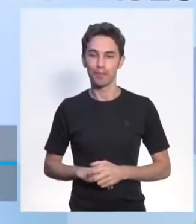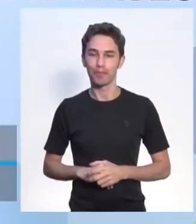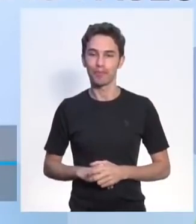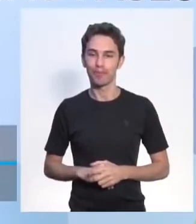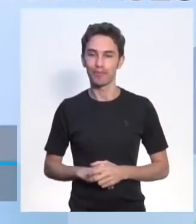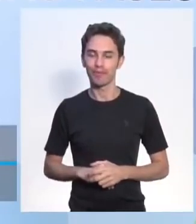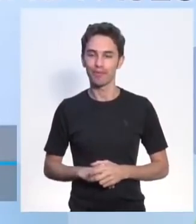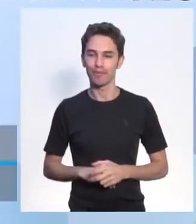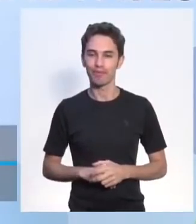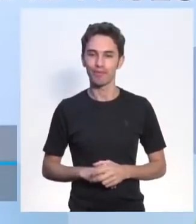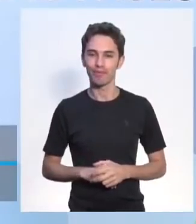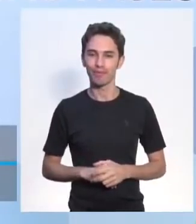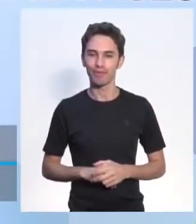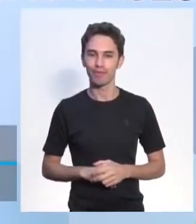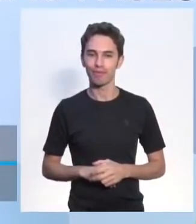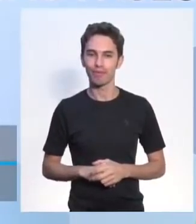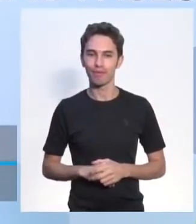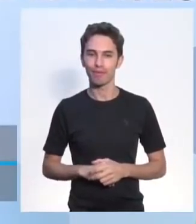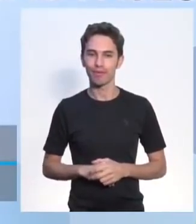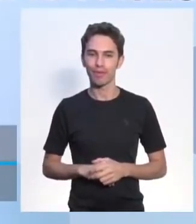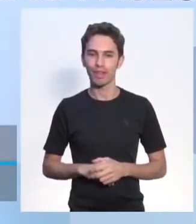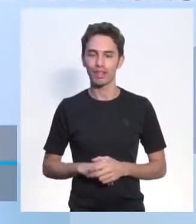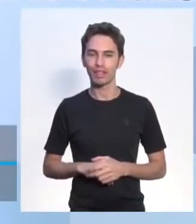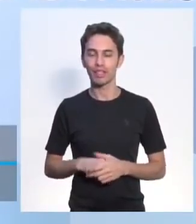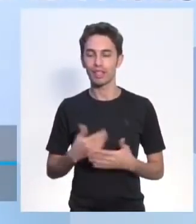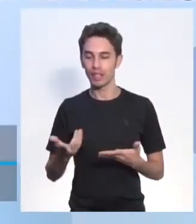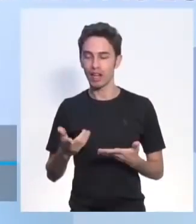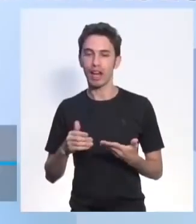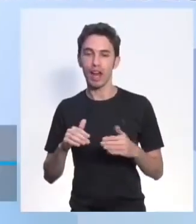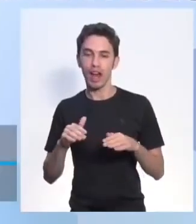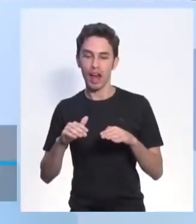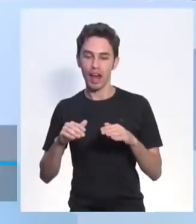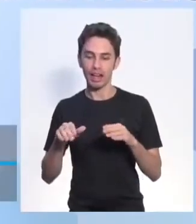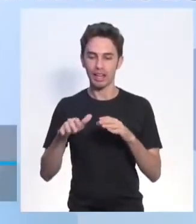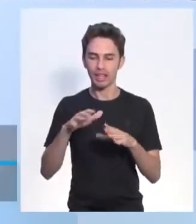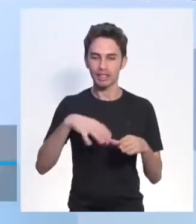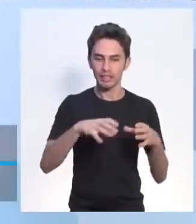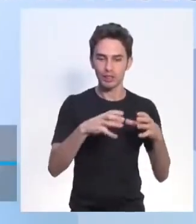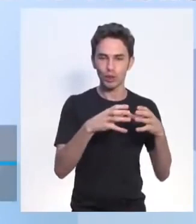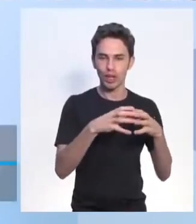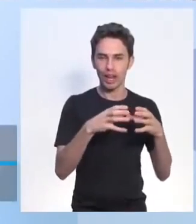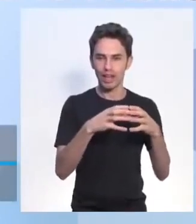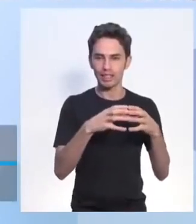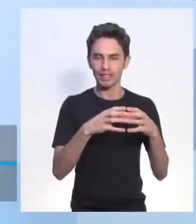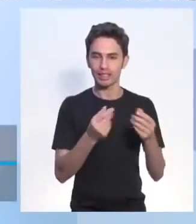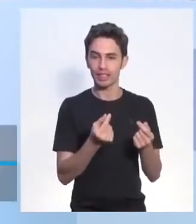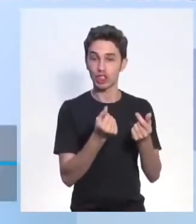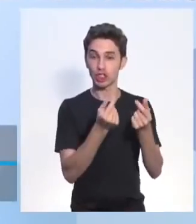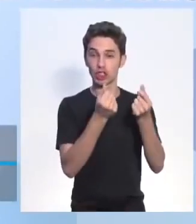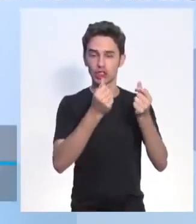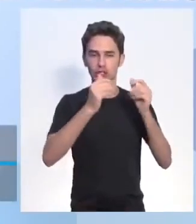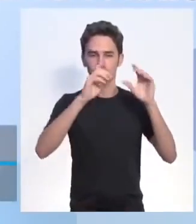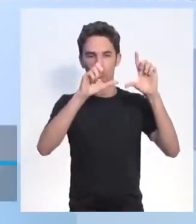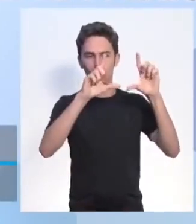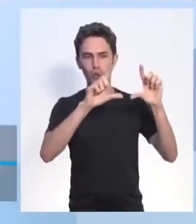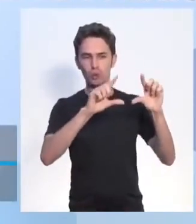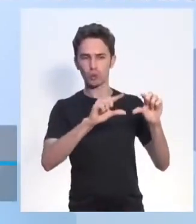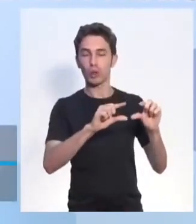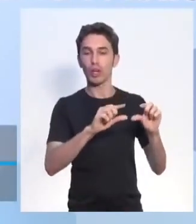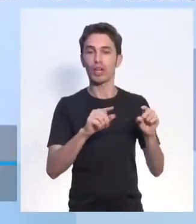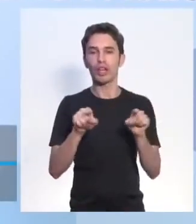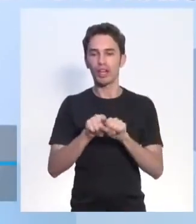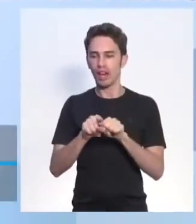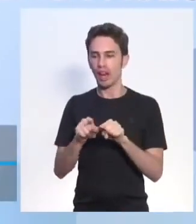com aí a supressão das classes mais ricas e as classes mais pobres.